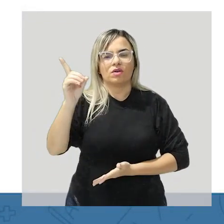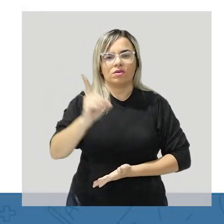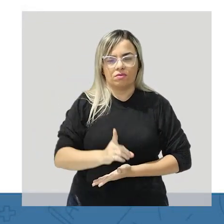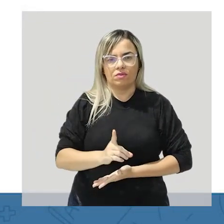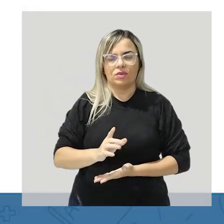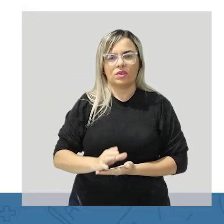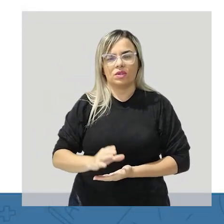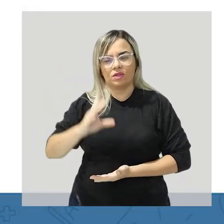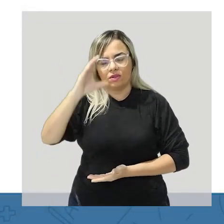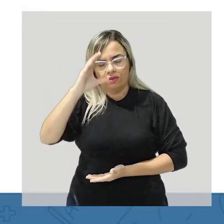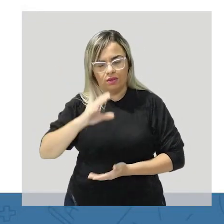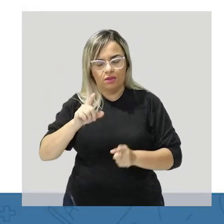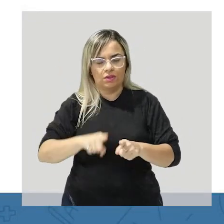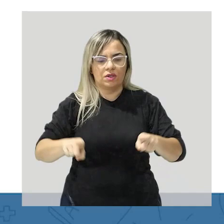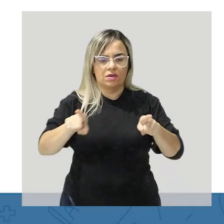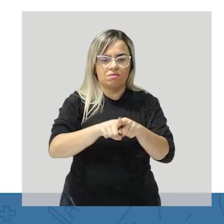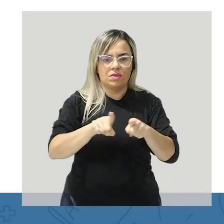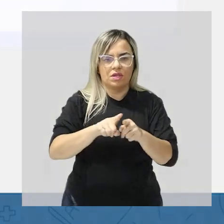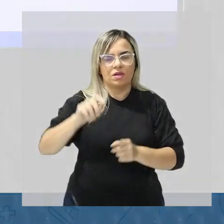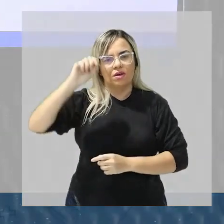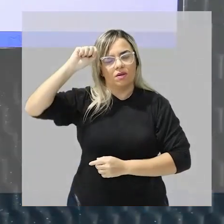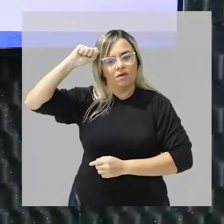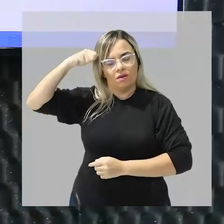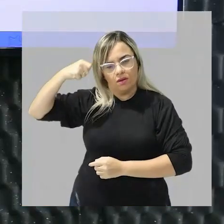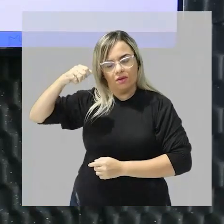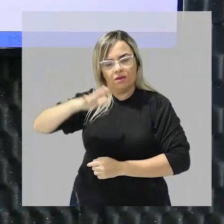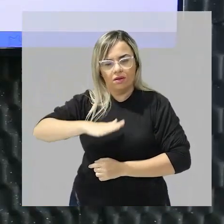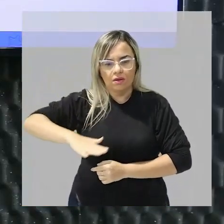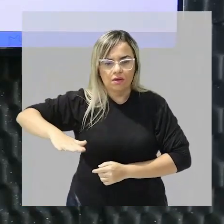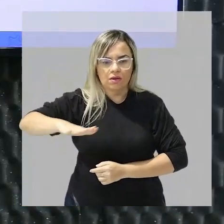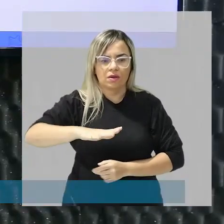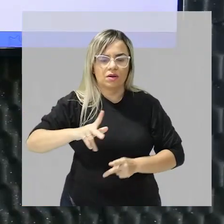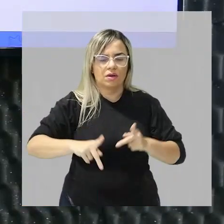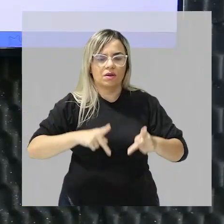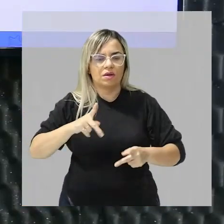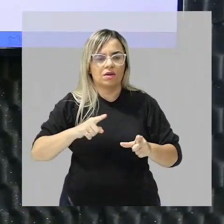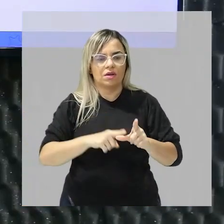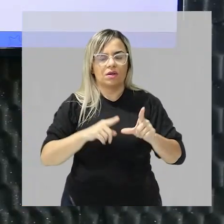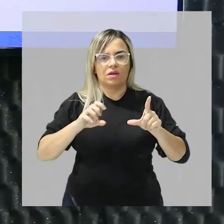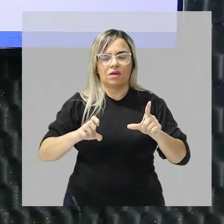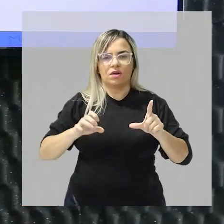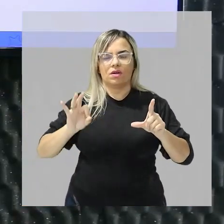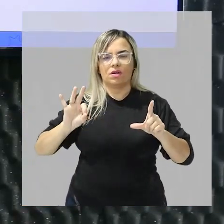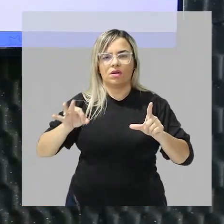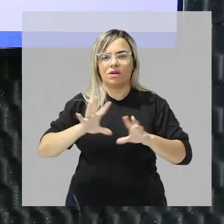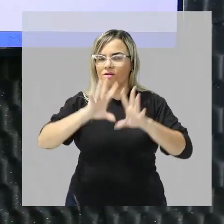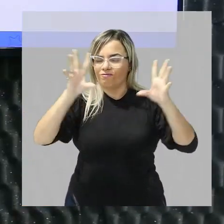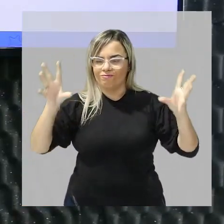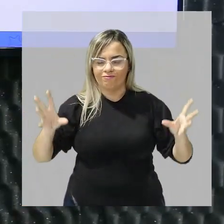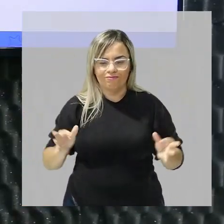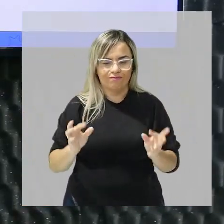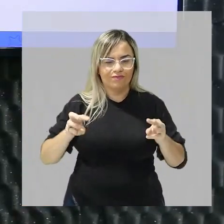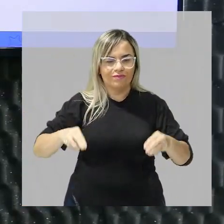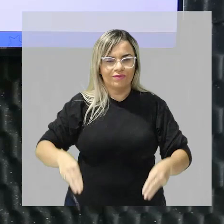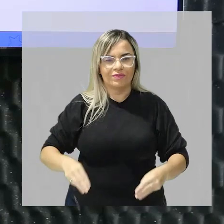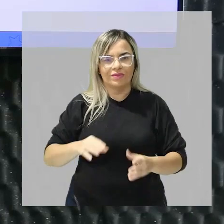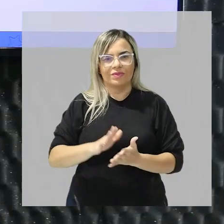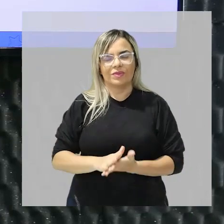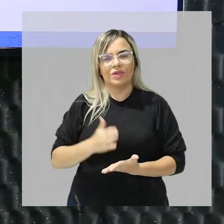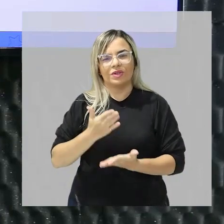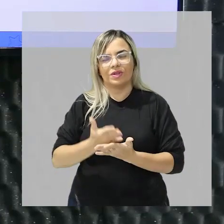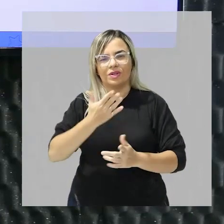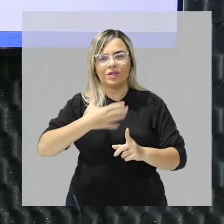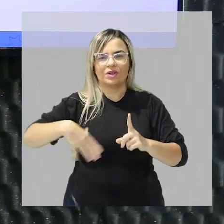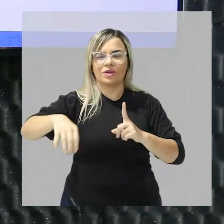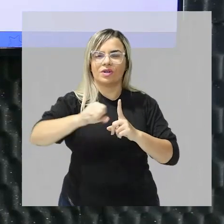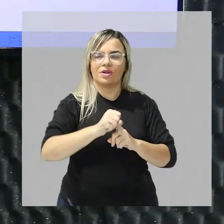direitos civis também para a população afro-americana. A gente marca a letra E, acerta e encerra mais uma aula de Sociologia. Muito